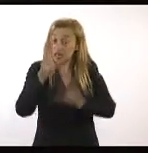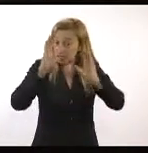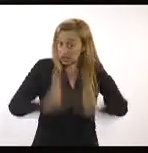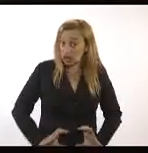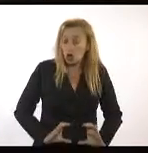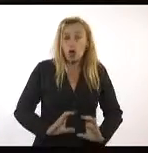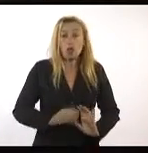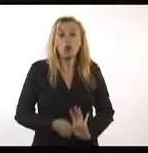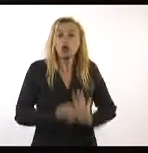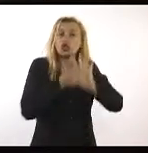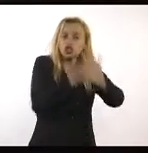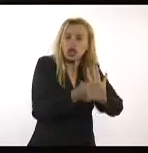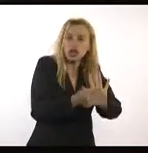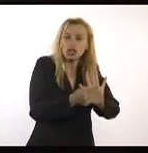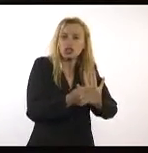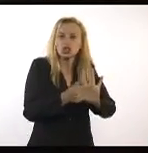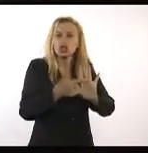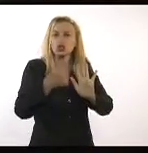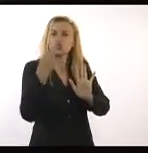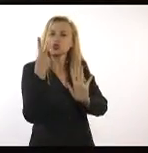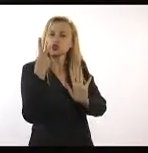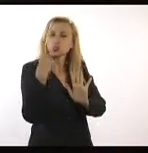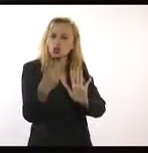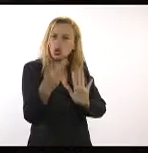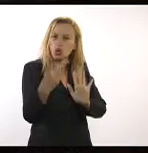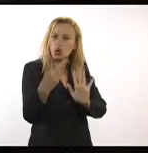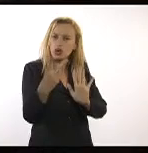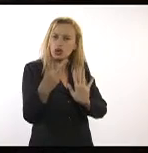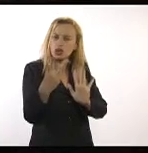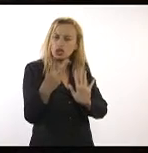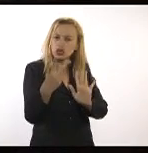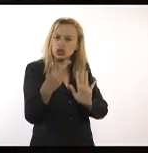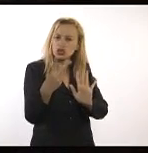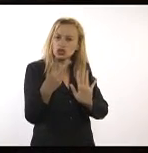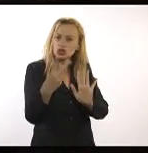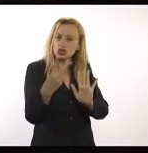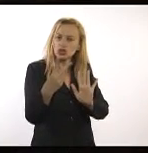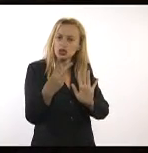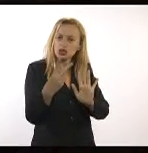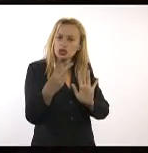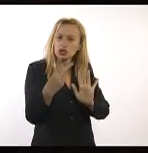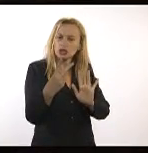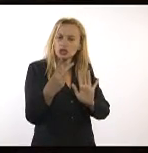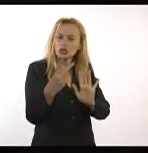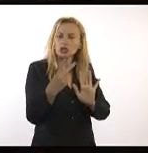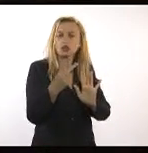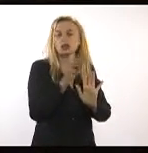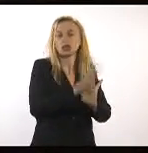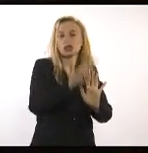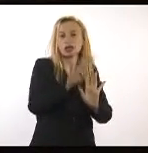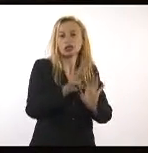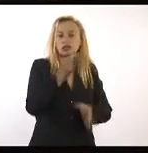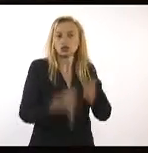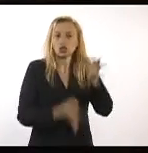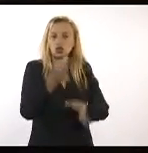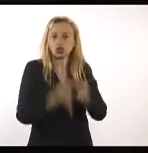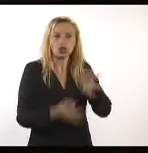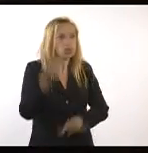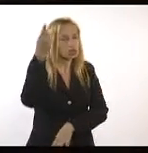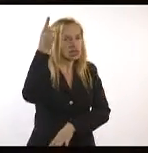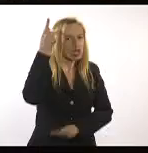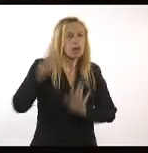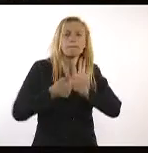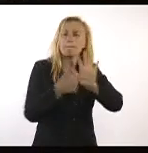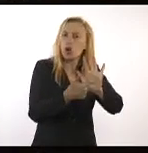colocando os dois links que remetem ao site do tribunal de justiça de são paulo onde